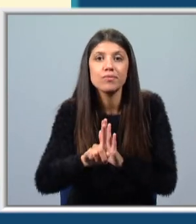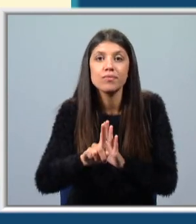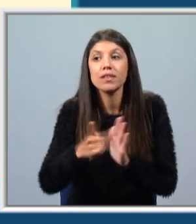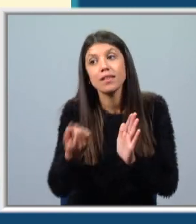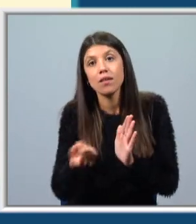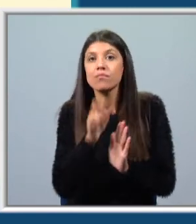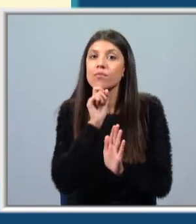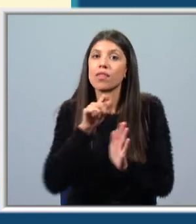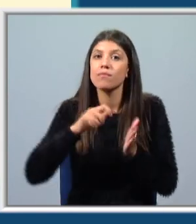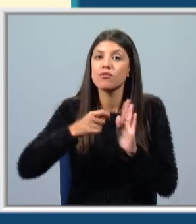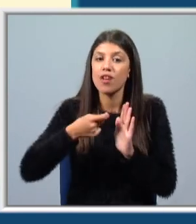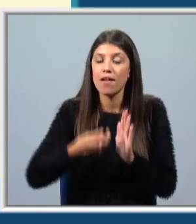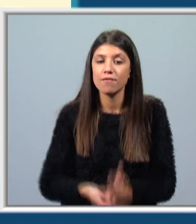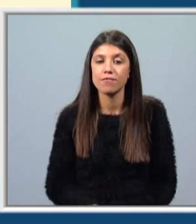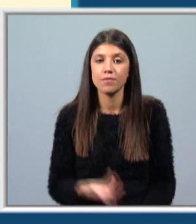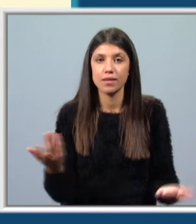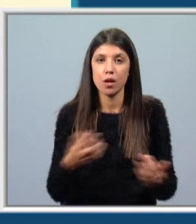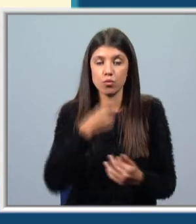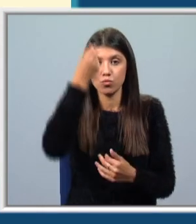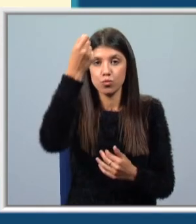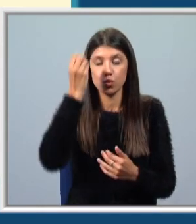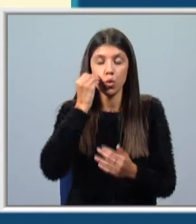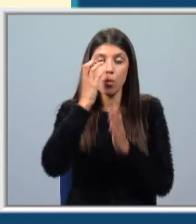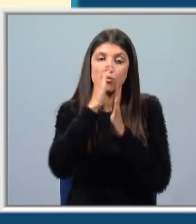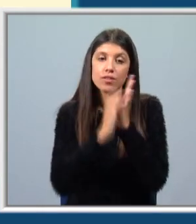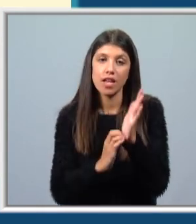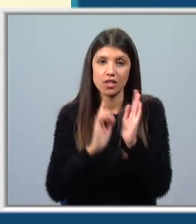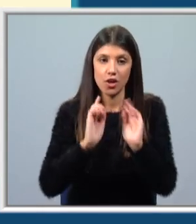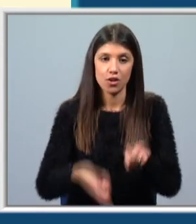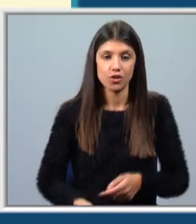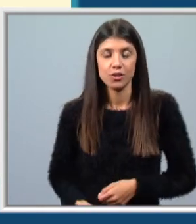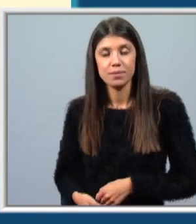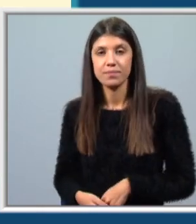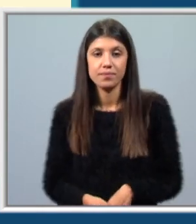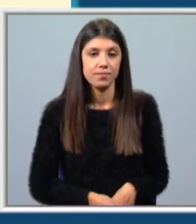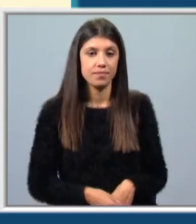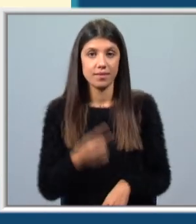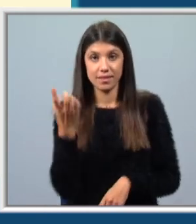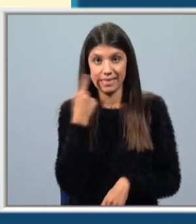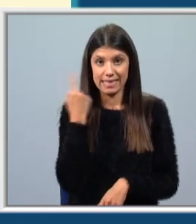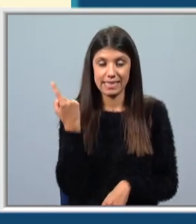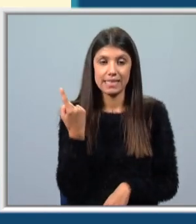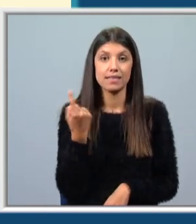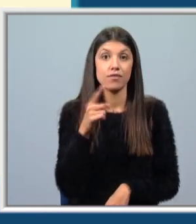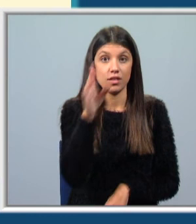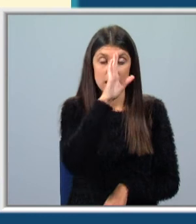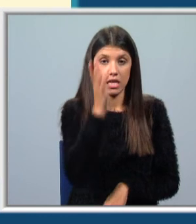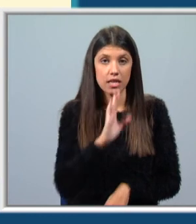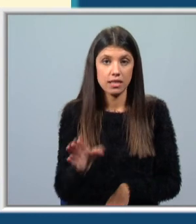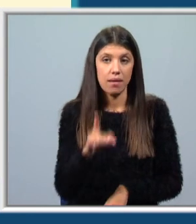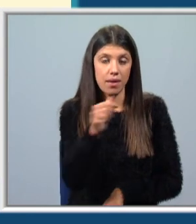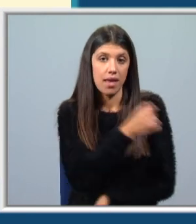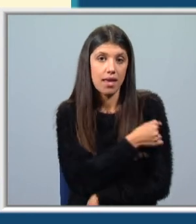portas. Ora, e agora como ficava o nosso texto? O nosso texto iria ficar desta forma. Já sabem, aí em casa